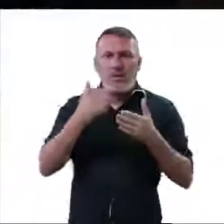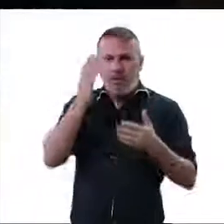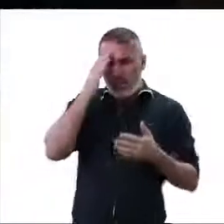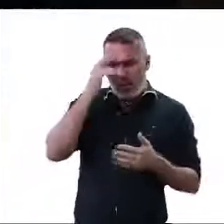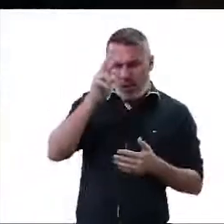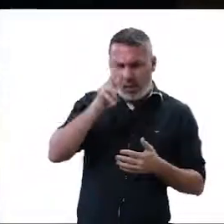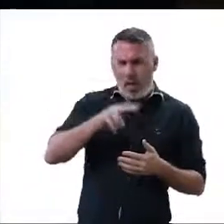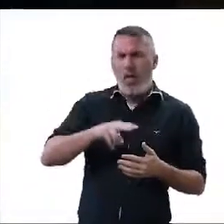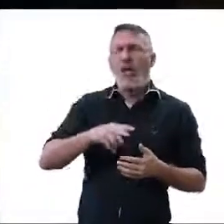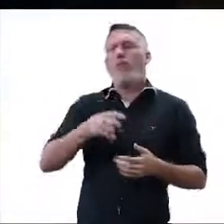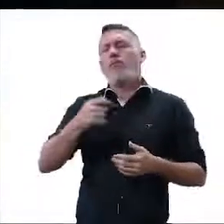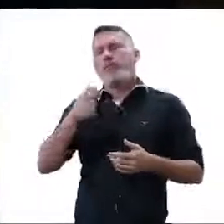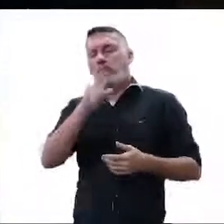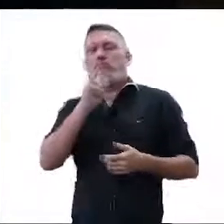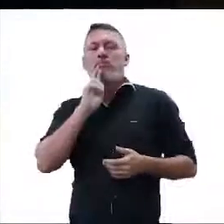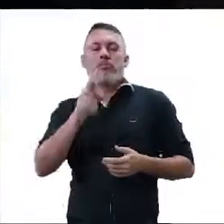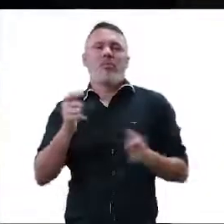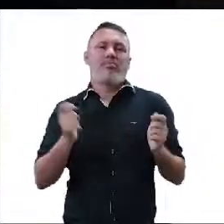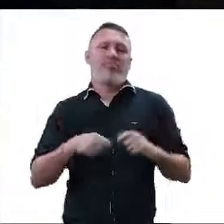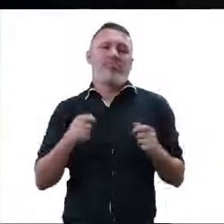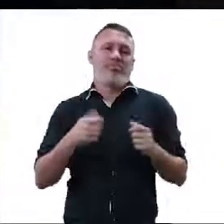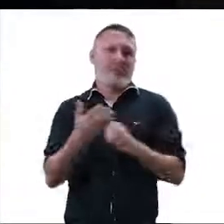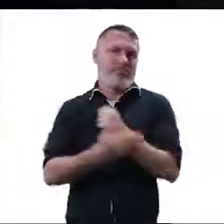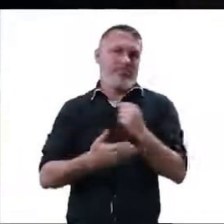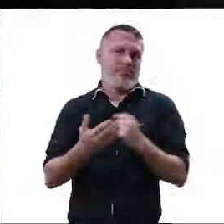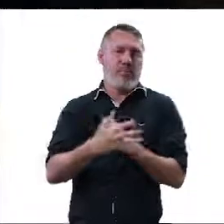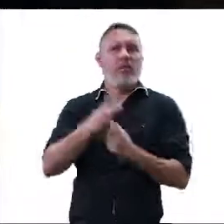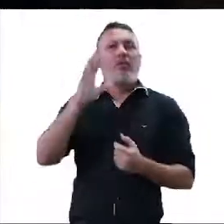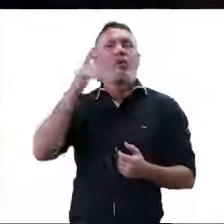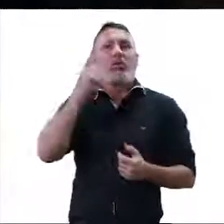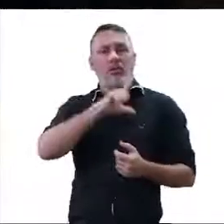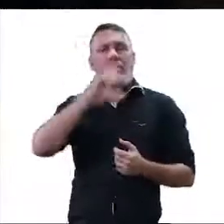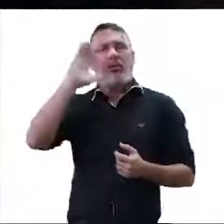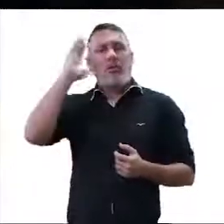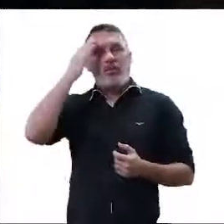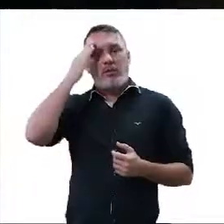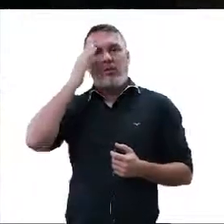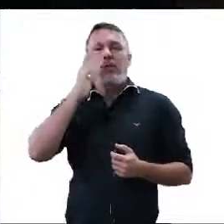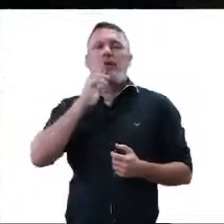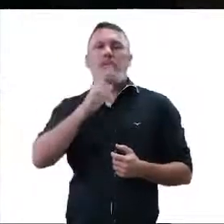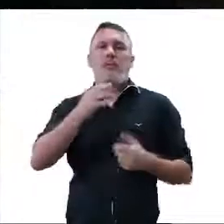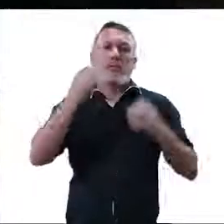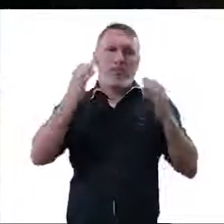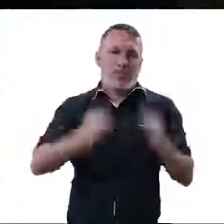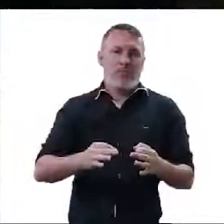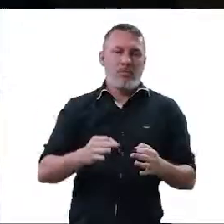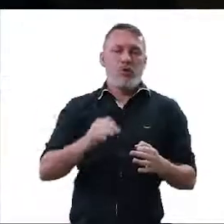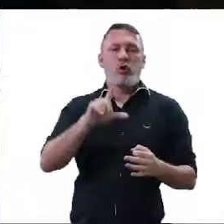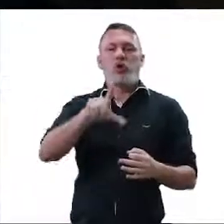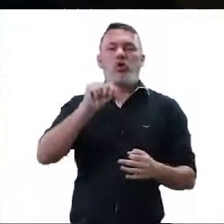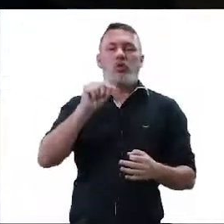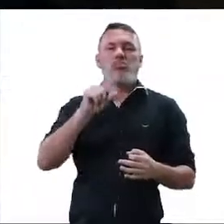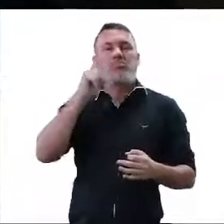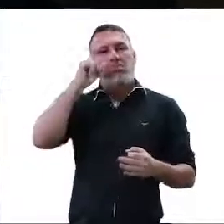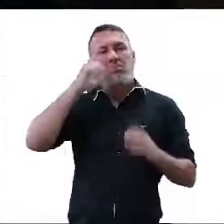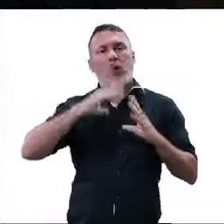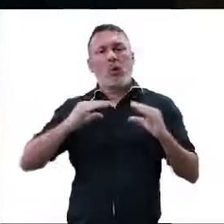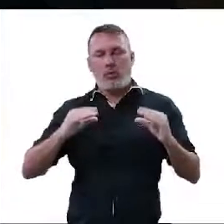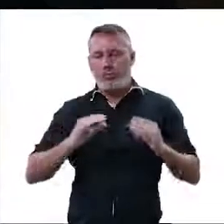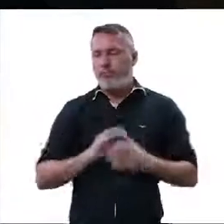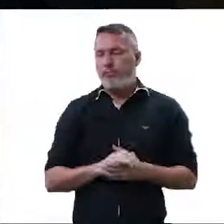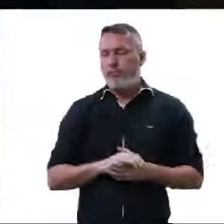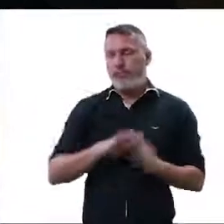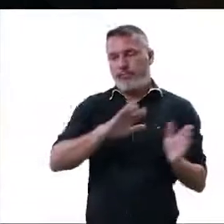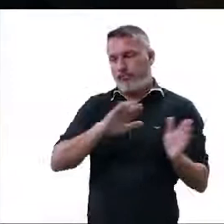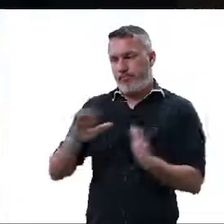um elemento fundamental para o nosso entendimento e para que possamos efetivamente responder tranquilamente as questões. Então vamos